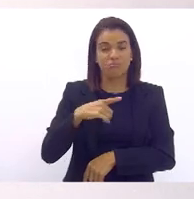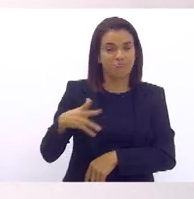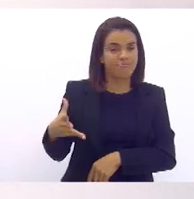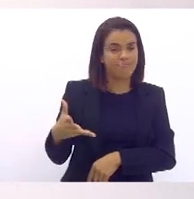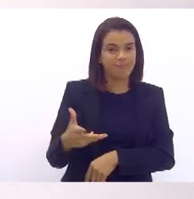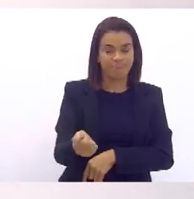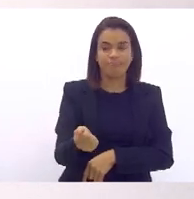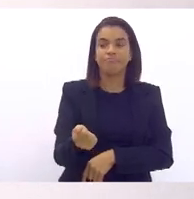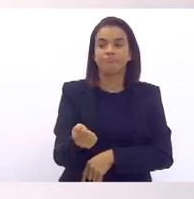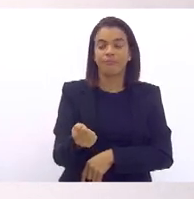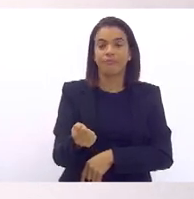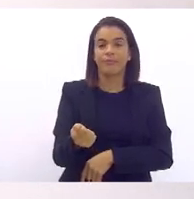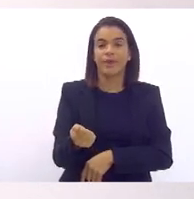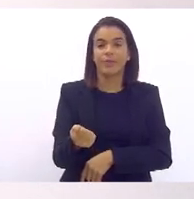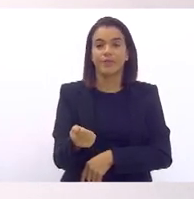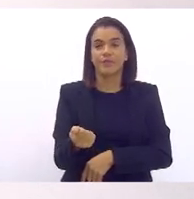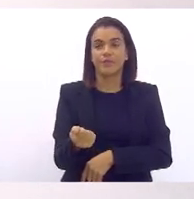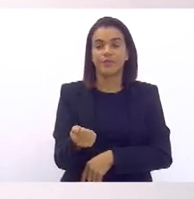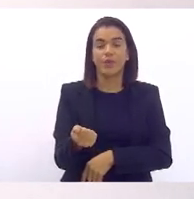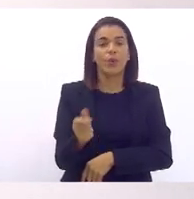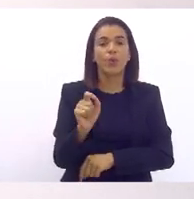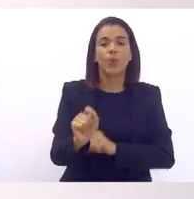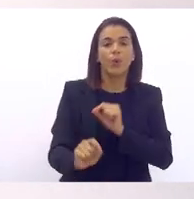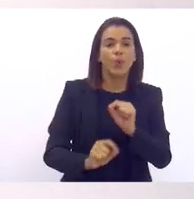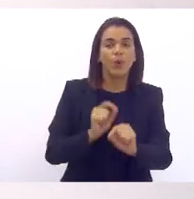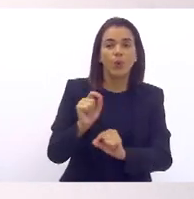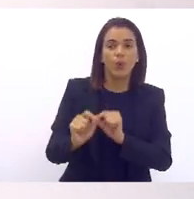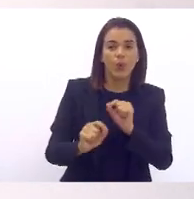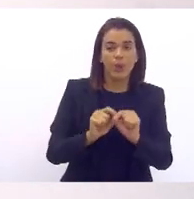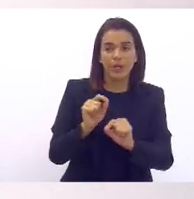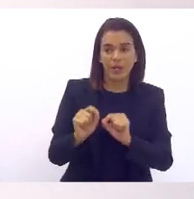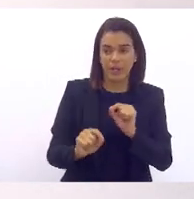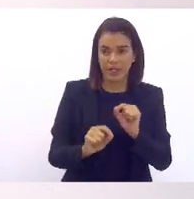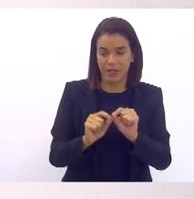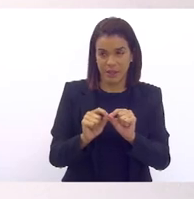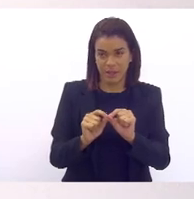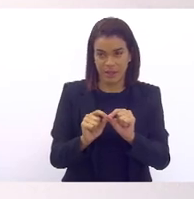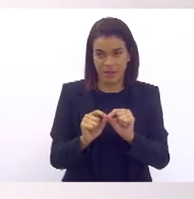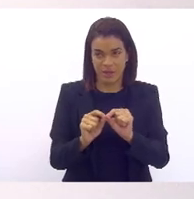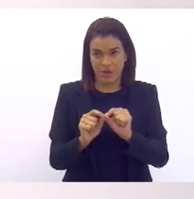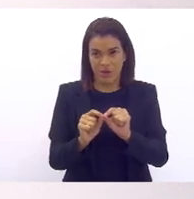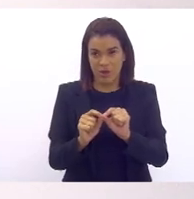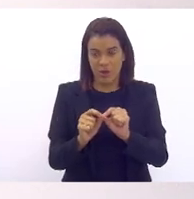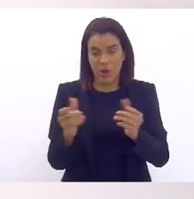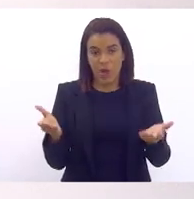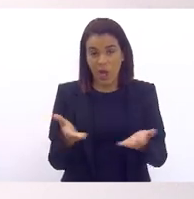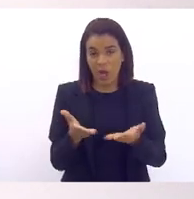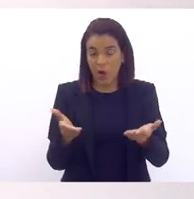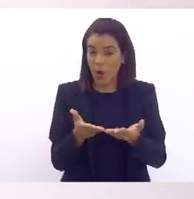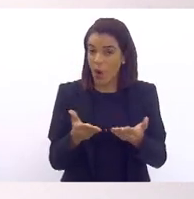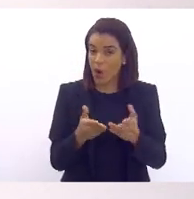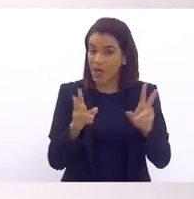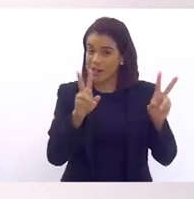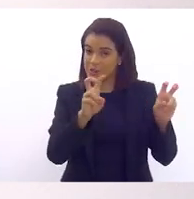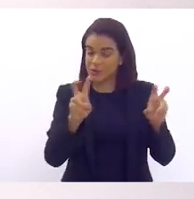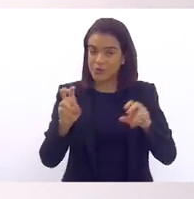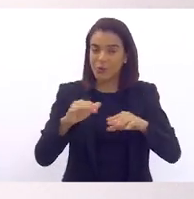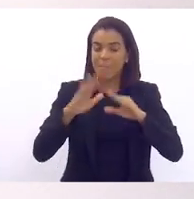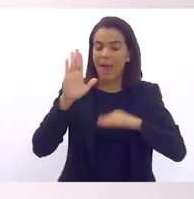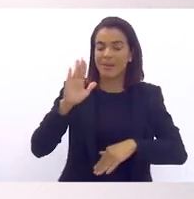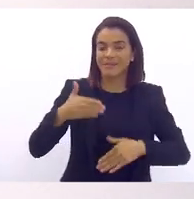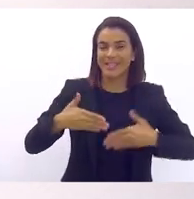Fantástico enfim o que que agora eu vou já aqui na na nas coisas mais animadas a falar eu diria